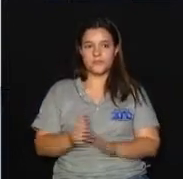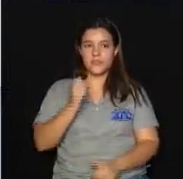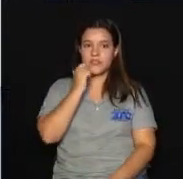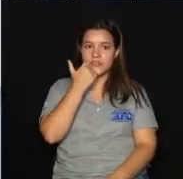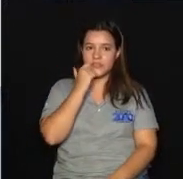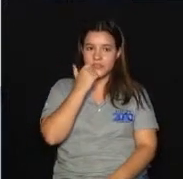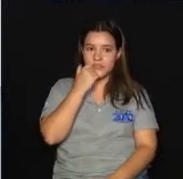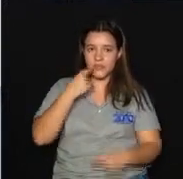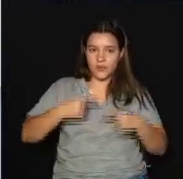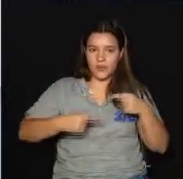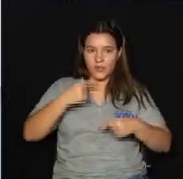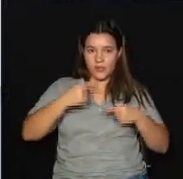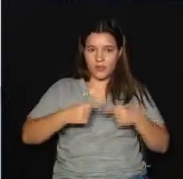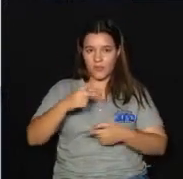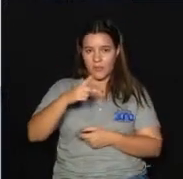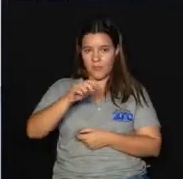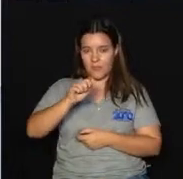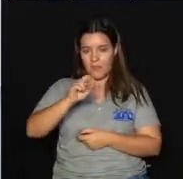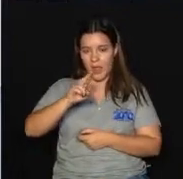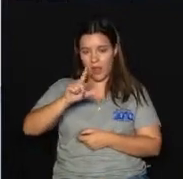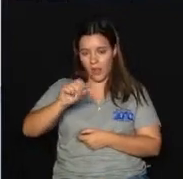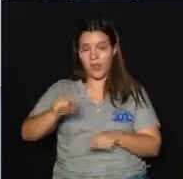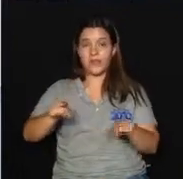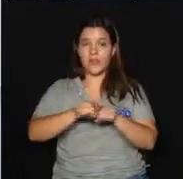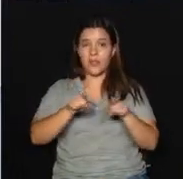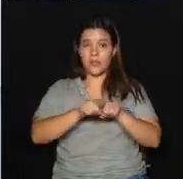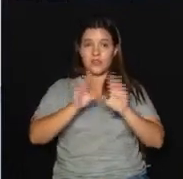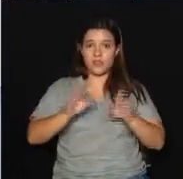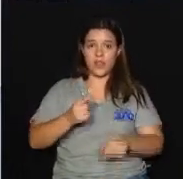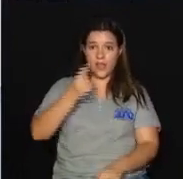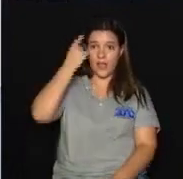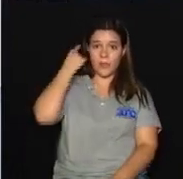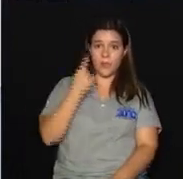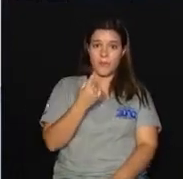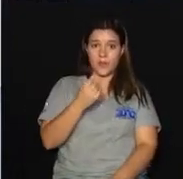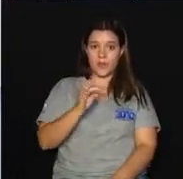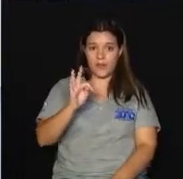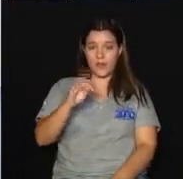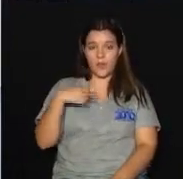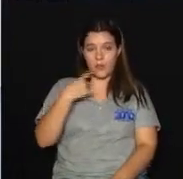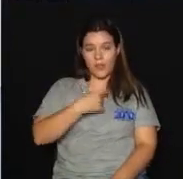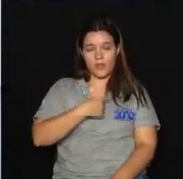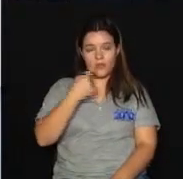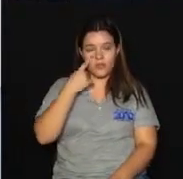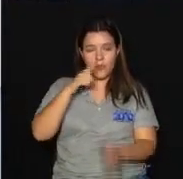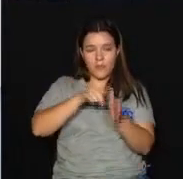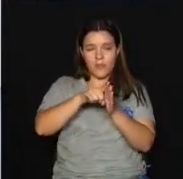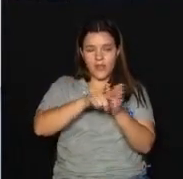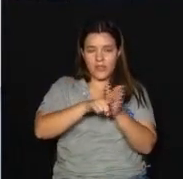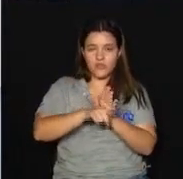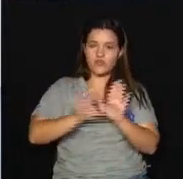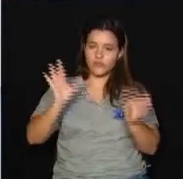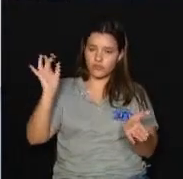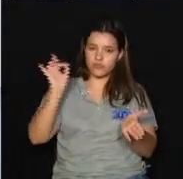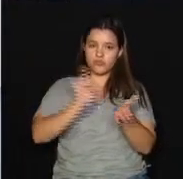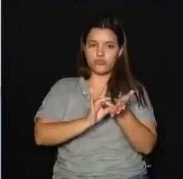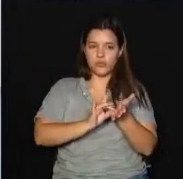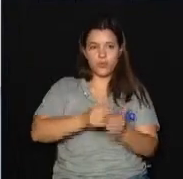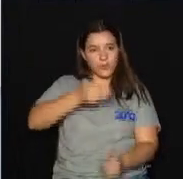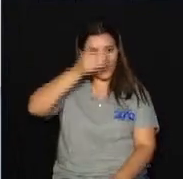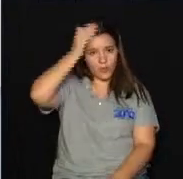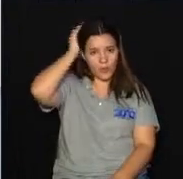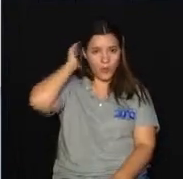cientista político, com o Paulo de Tarso, ele que estava com a gente também no primeiro turno, para analisar, agora que foi definido Dário